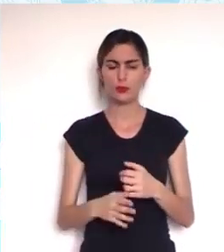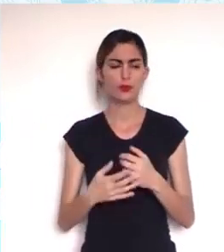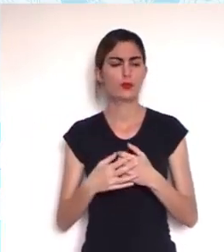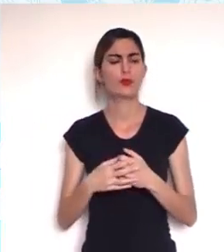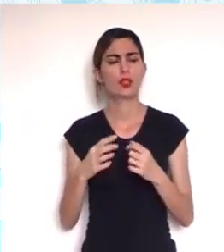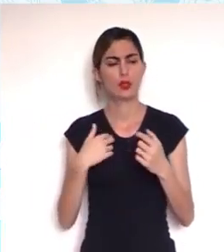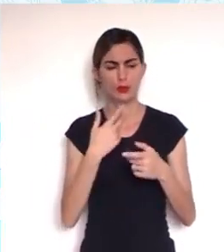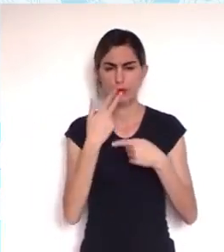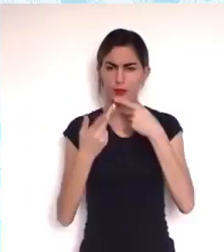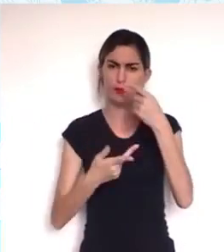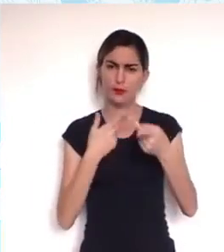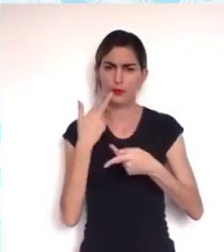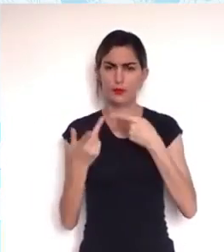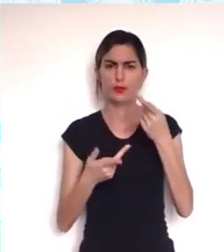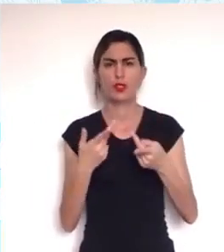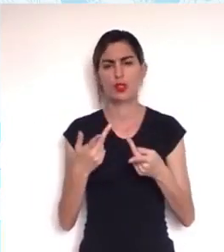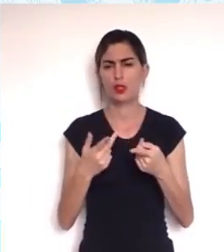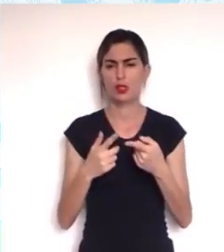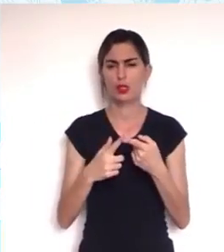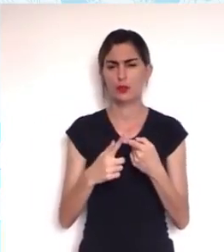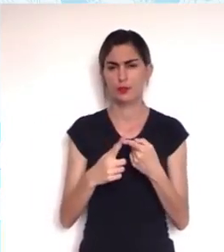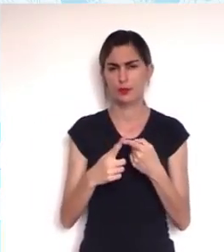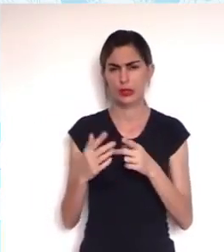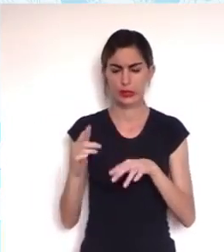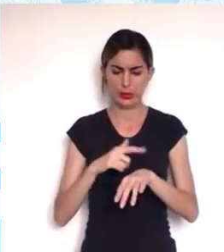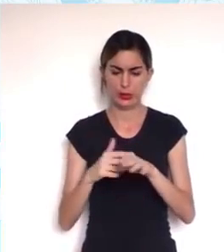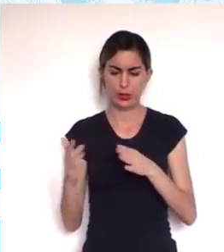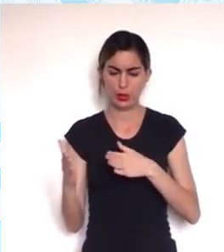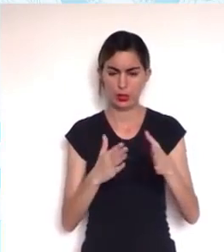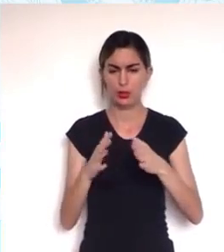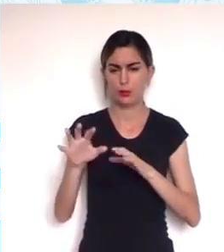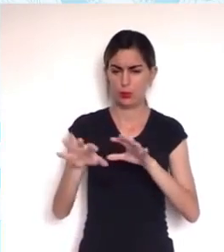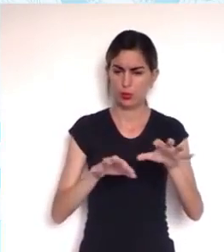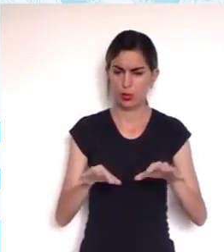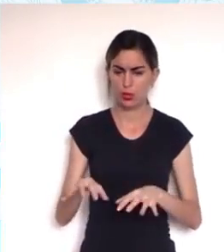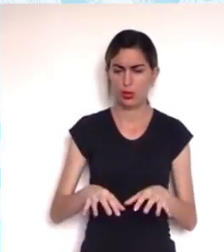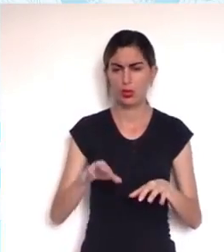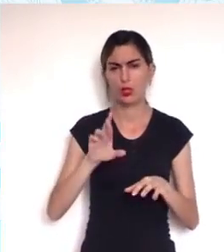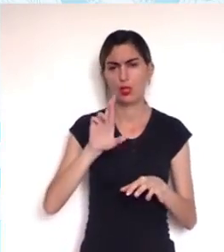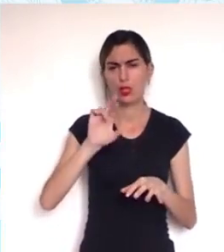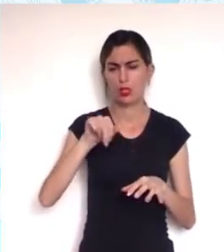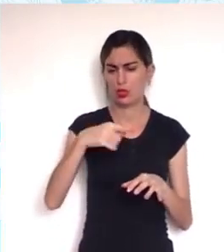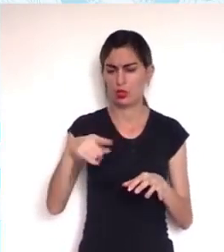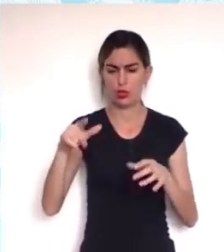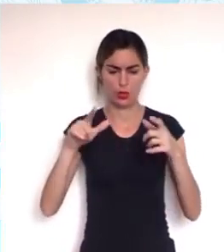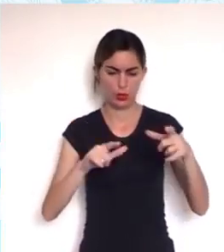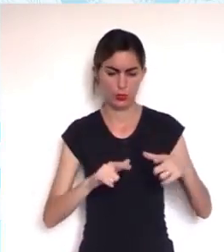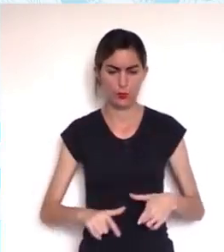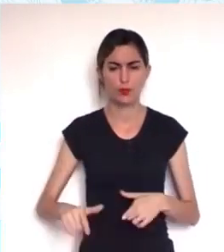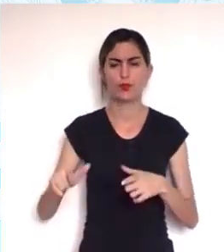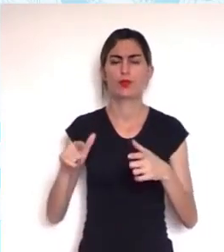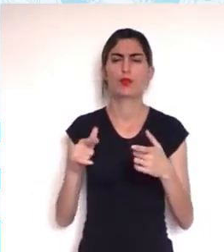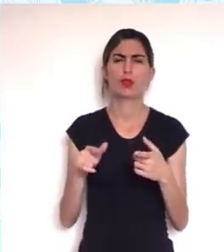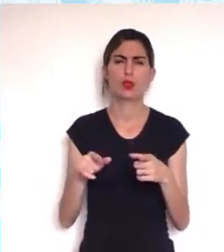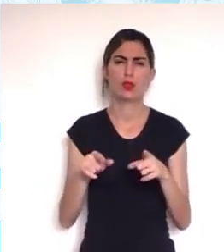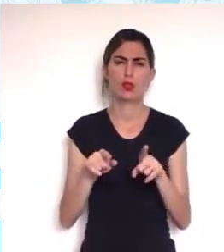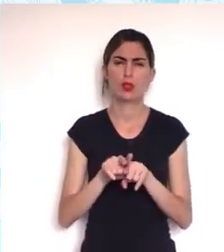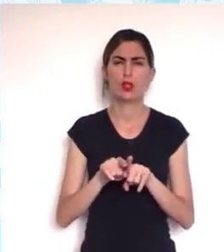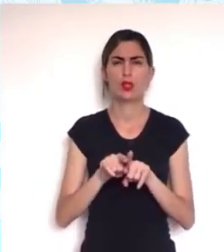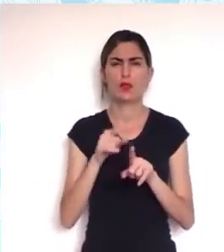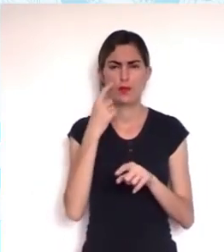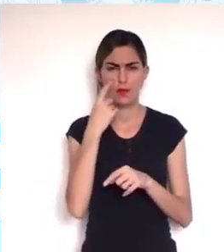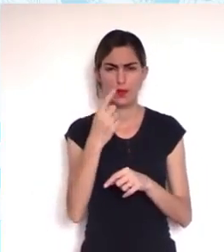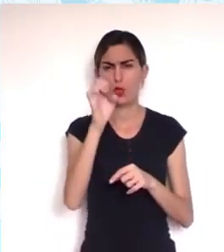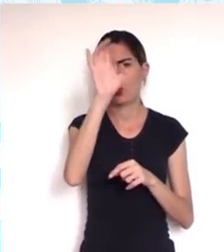regiões? Porque quando a gente vai se falar do nosso planeta, a gente tem região que é temperada, região subtropical, vem lá